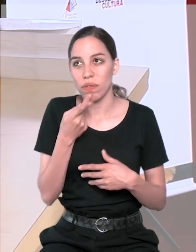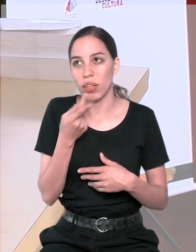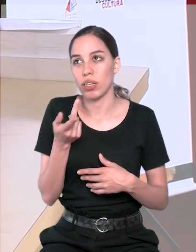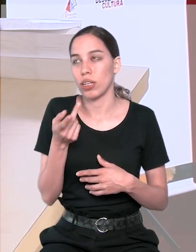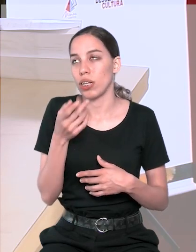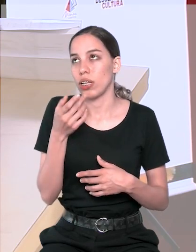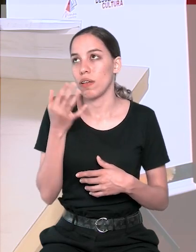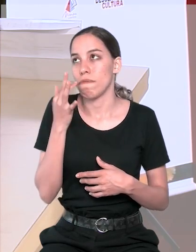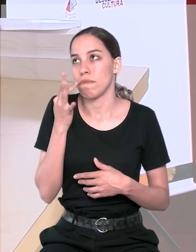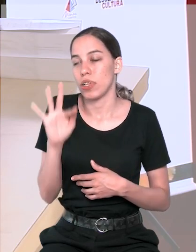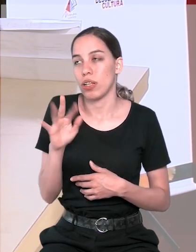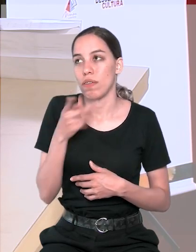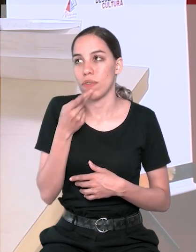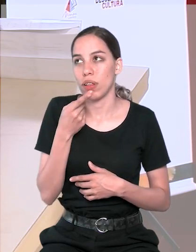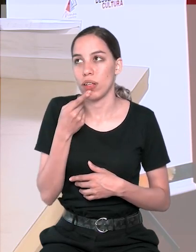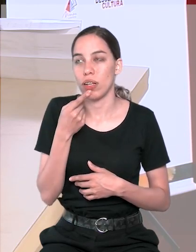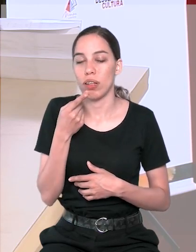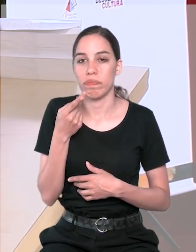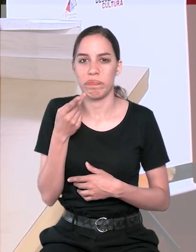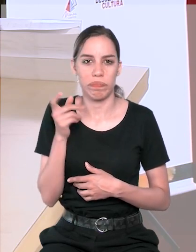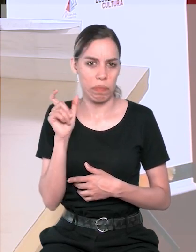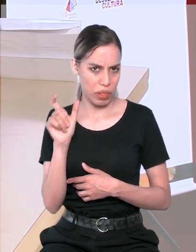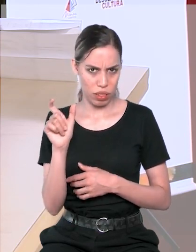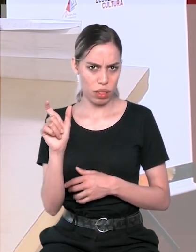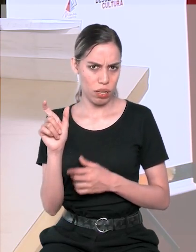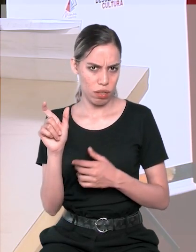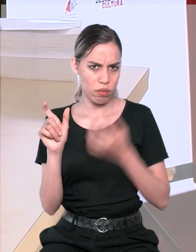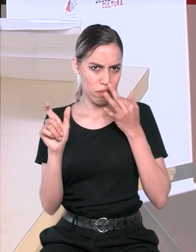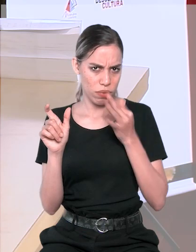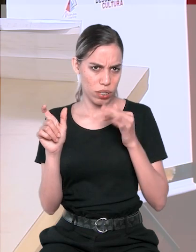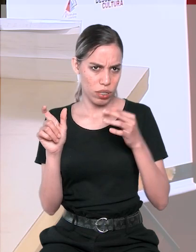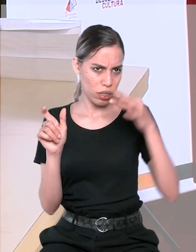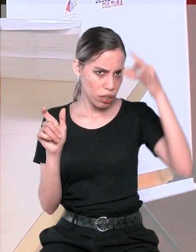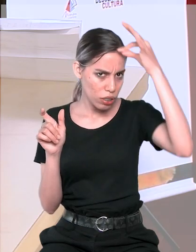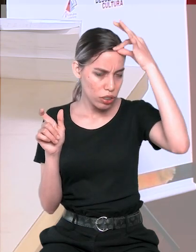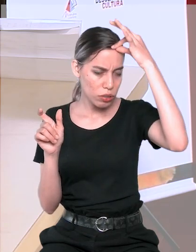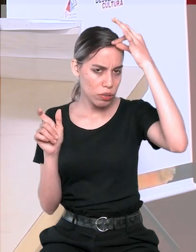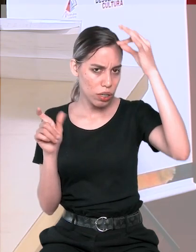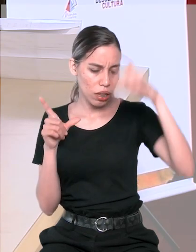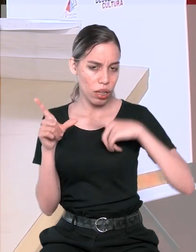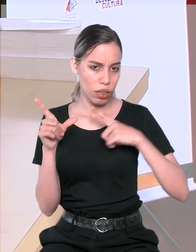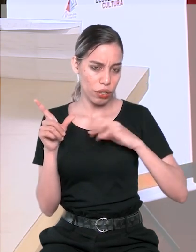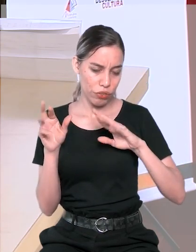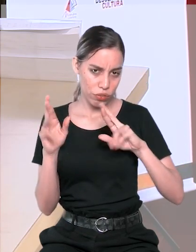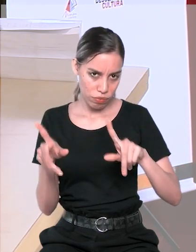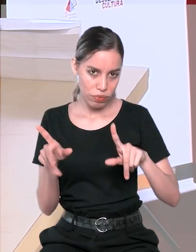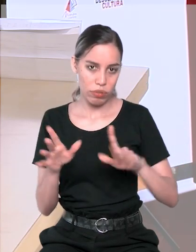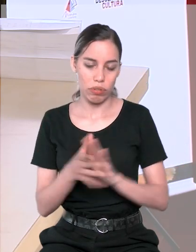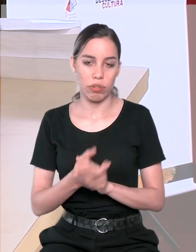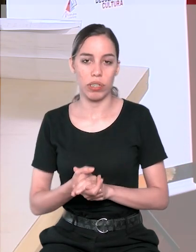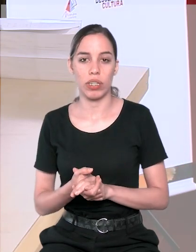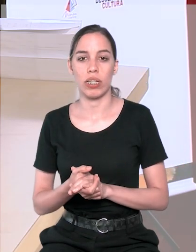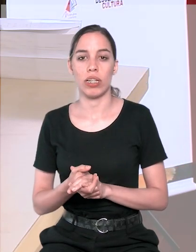fala l'âme em francês, ou você fala esprit, né? Então isso tem muita diferença. O que, para